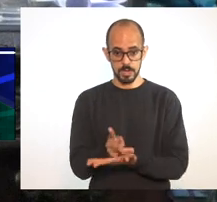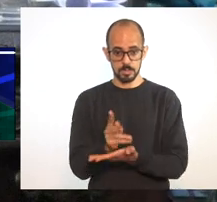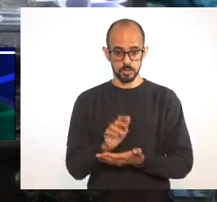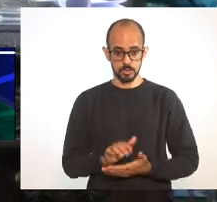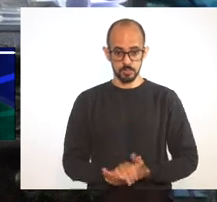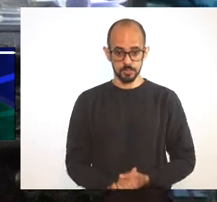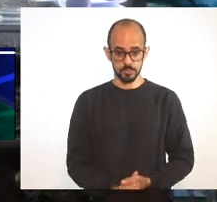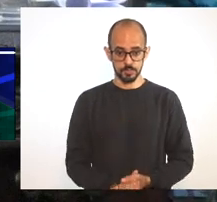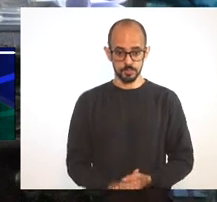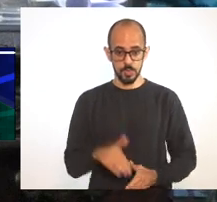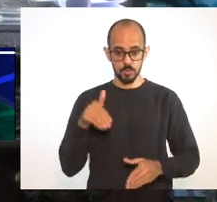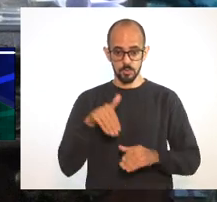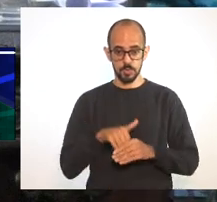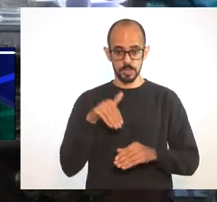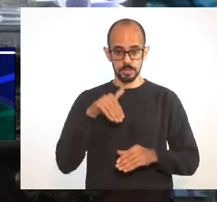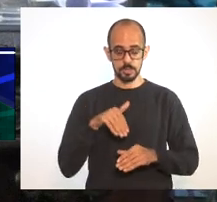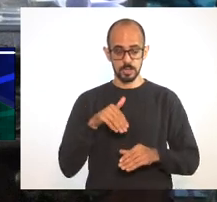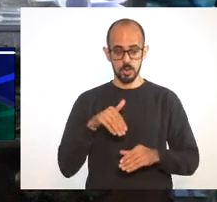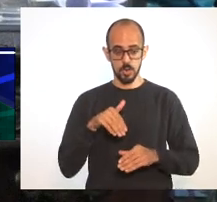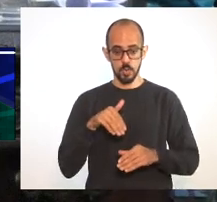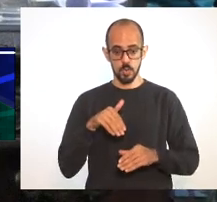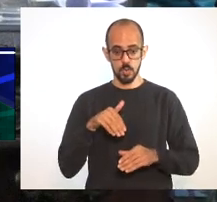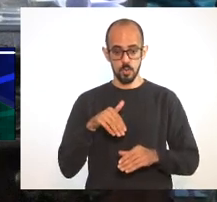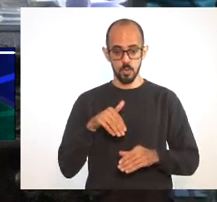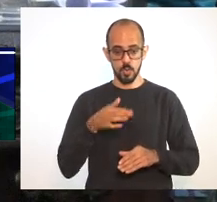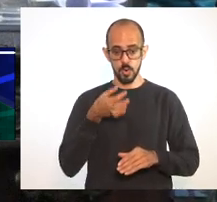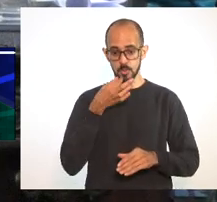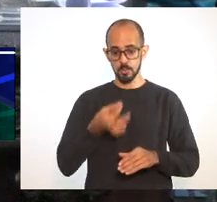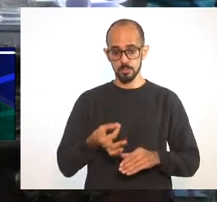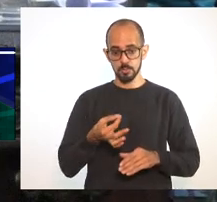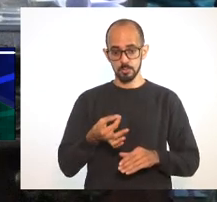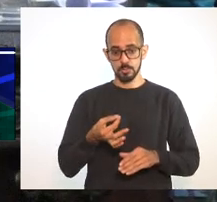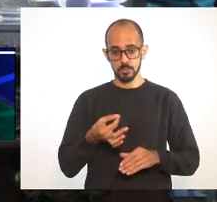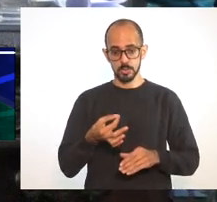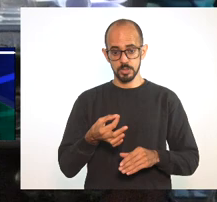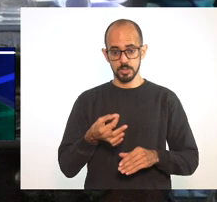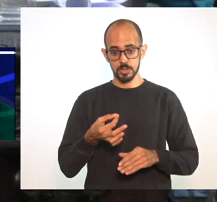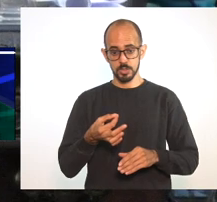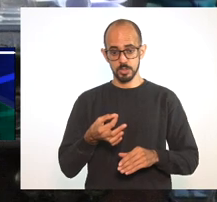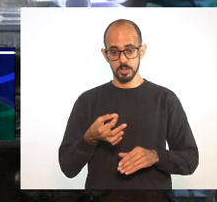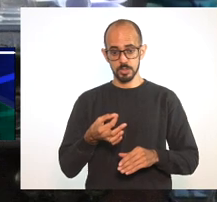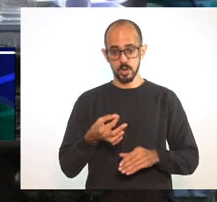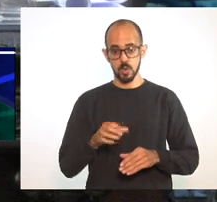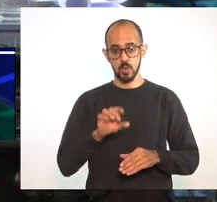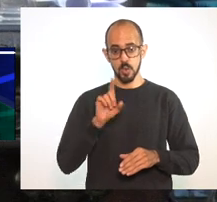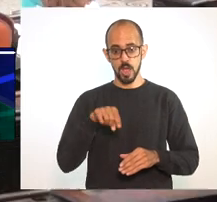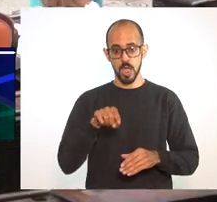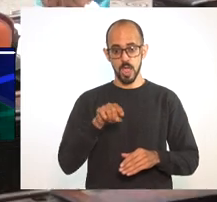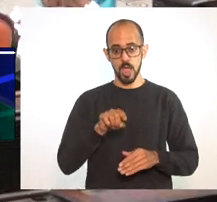Em votação, parecer. Parecer, a votação será nominal.